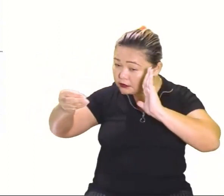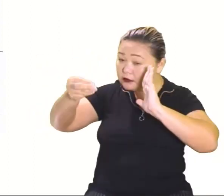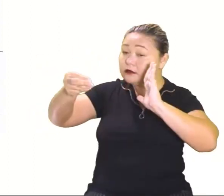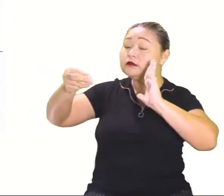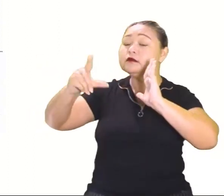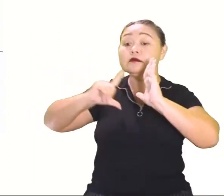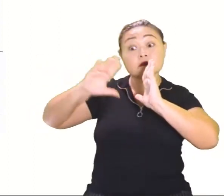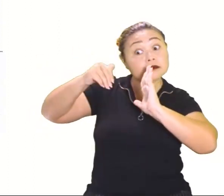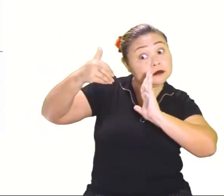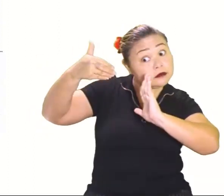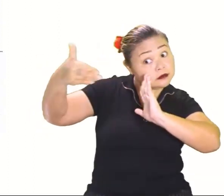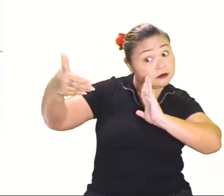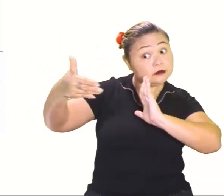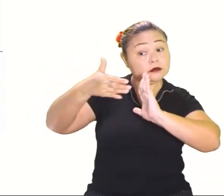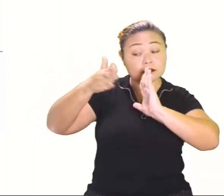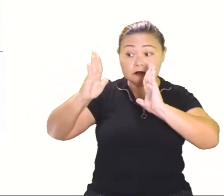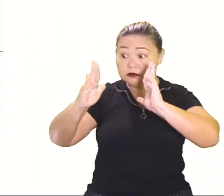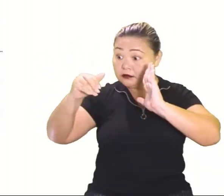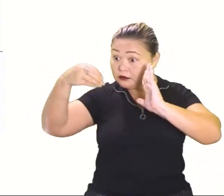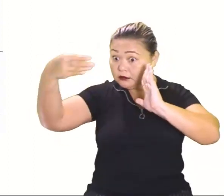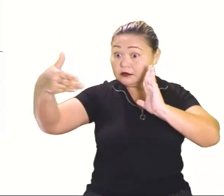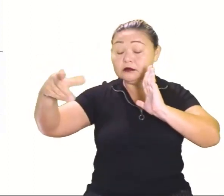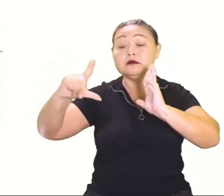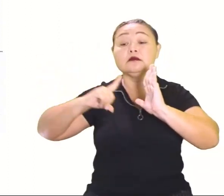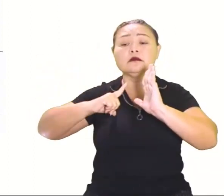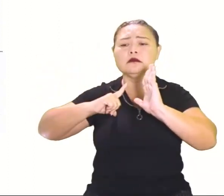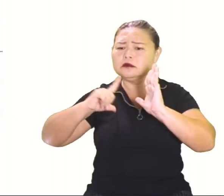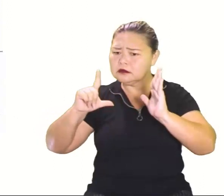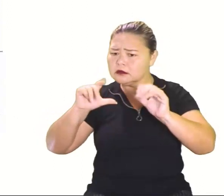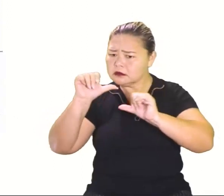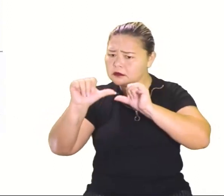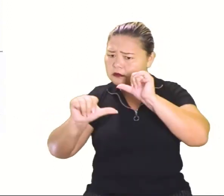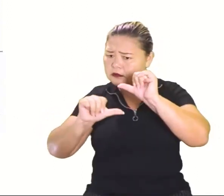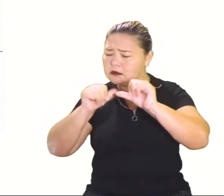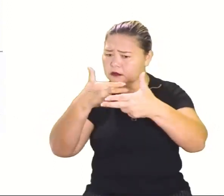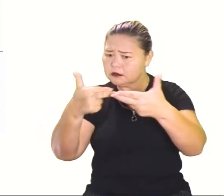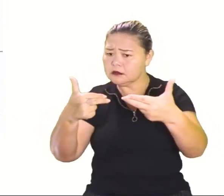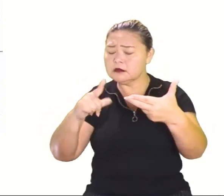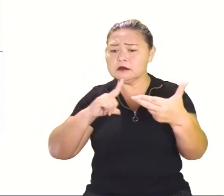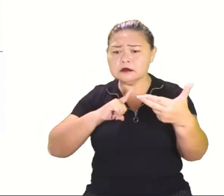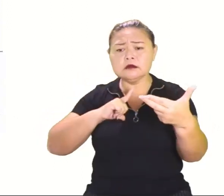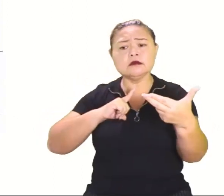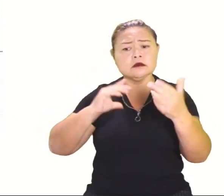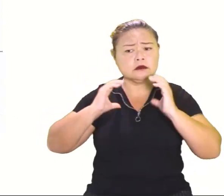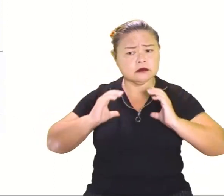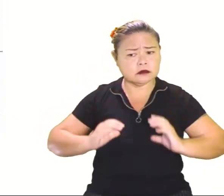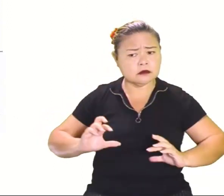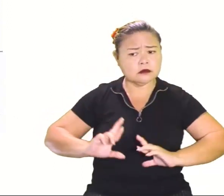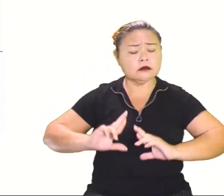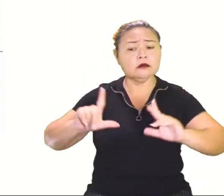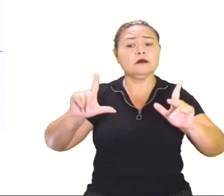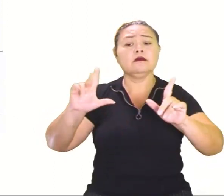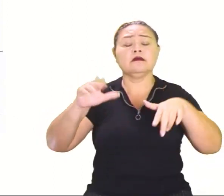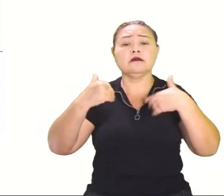agregado aqui, né, que está fora do módulo. Então, com certeza, isso vai mudar alguma coisa? Vai mudar, vai ter um comportamento um pouquinho diferente,